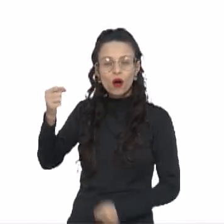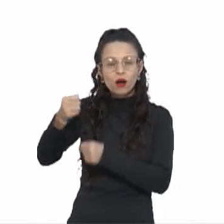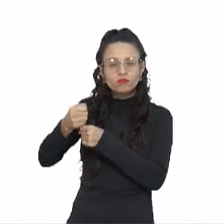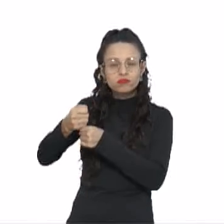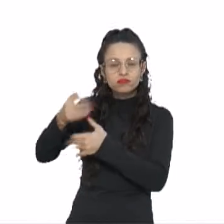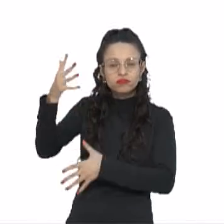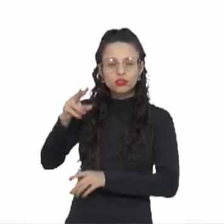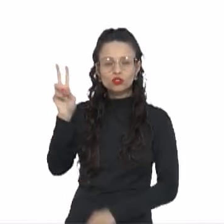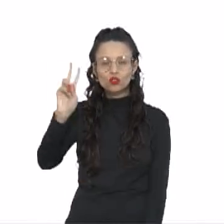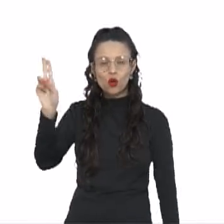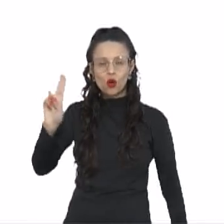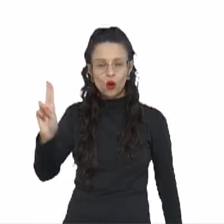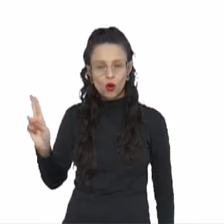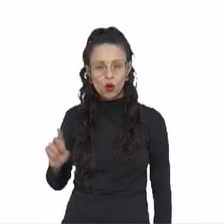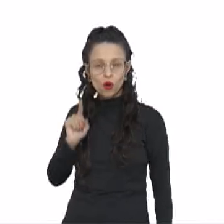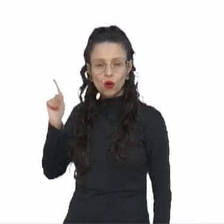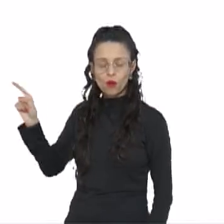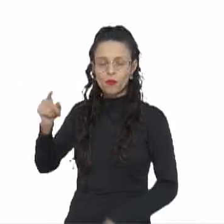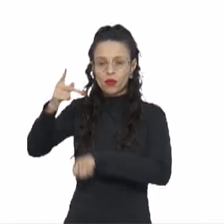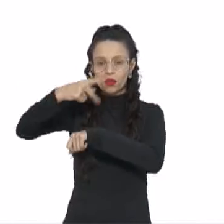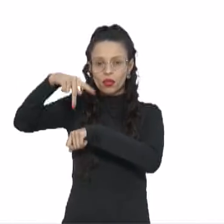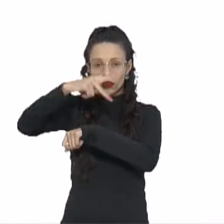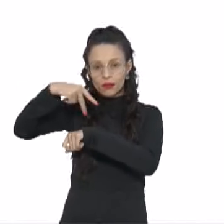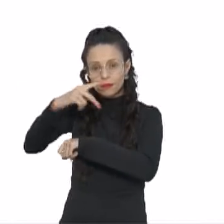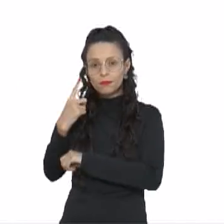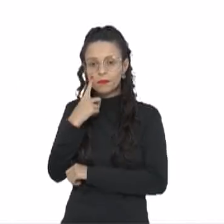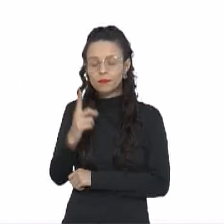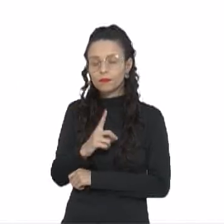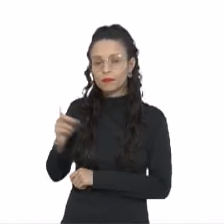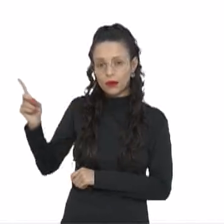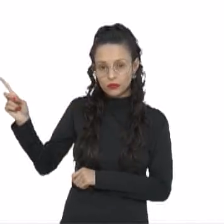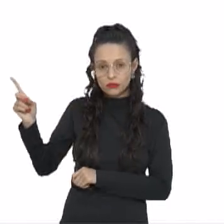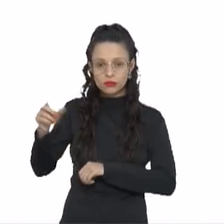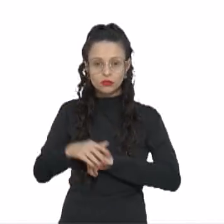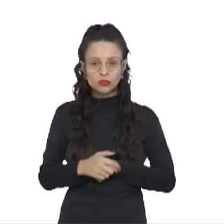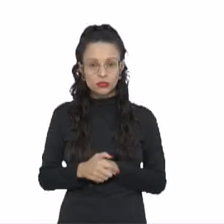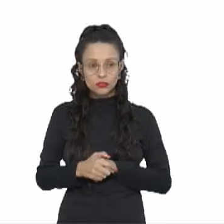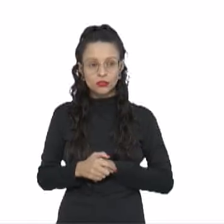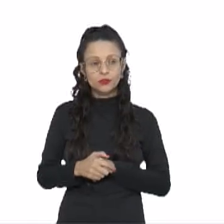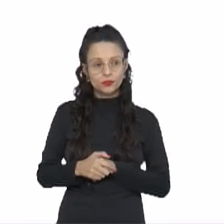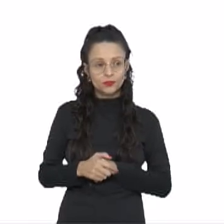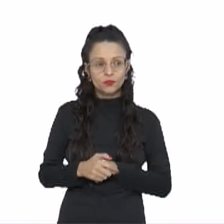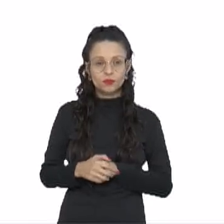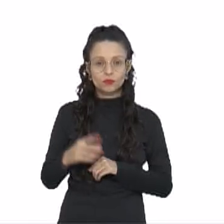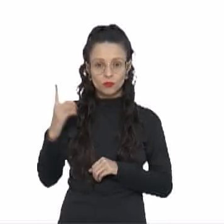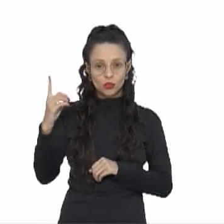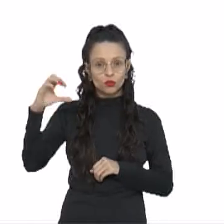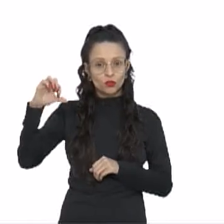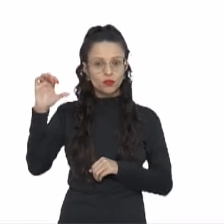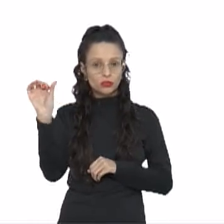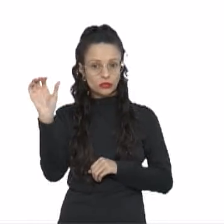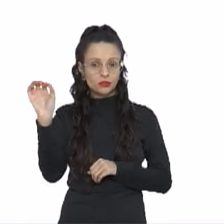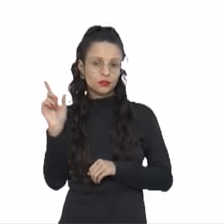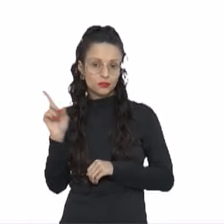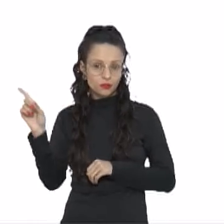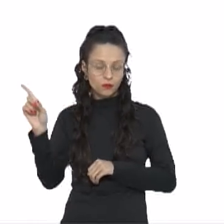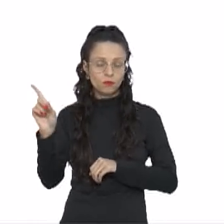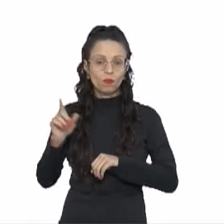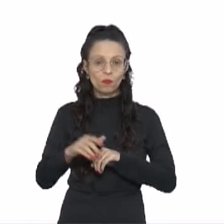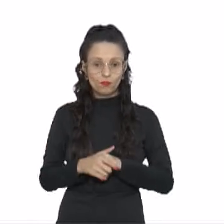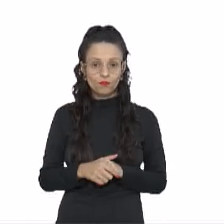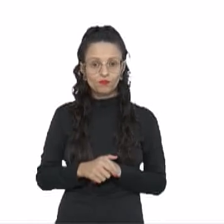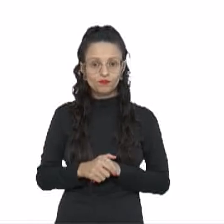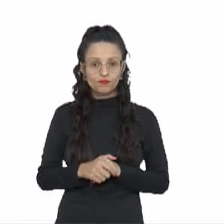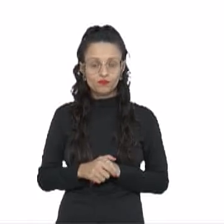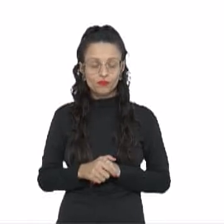Uganda, Quênia, Malawi, Zâmbia, Gâmbia, Botsuana, Lesoto, Ilhas